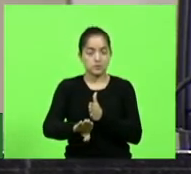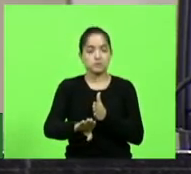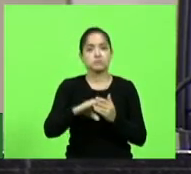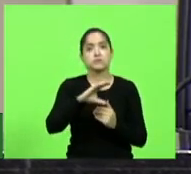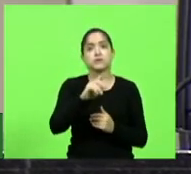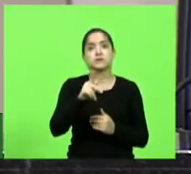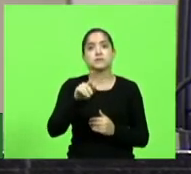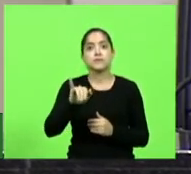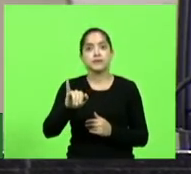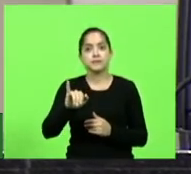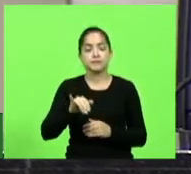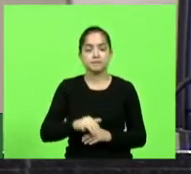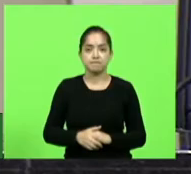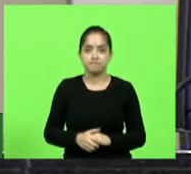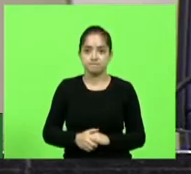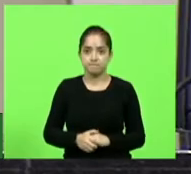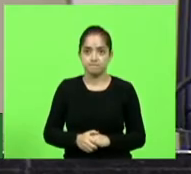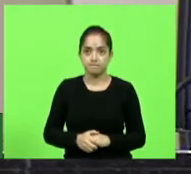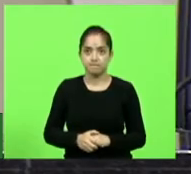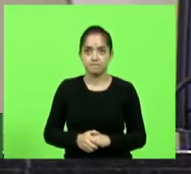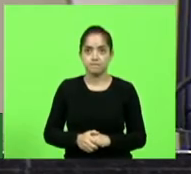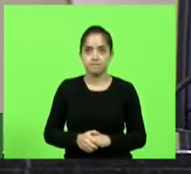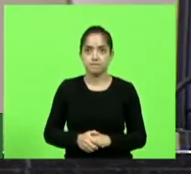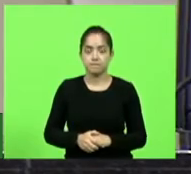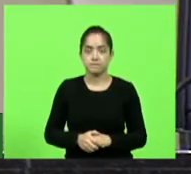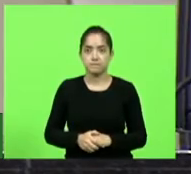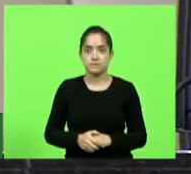Perfeitamente. Obrigado.